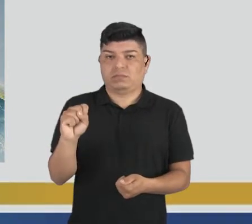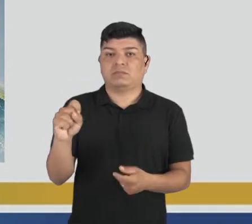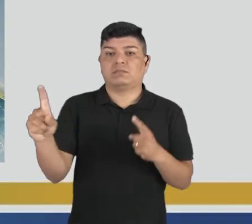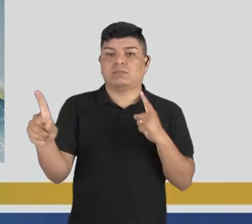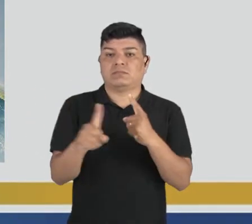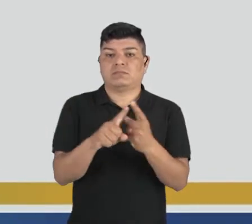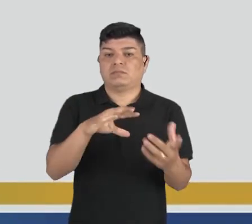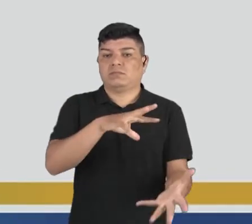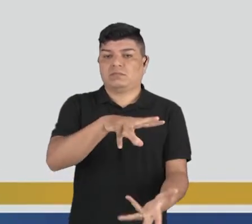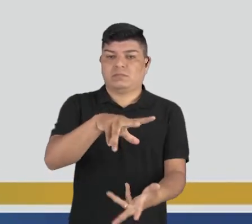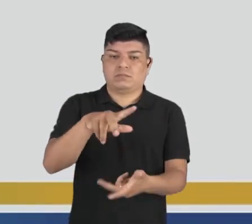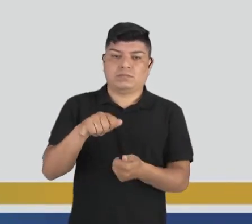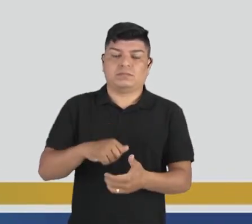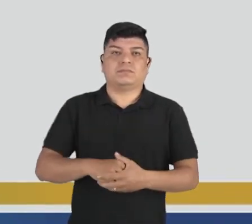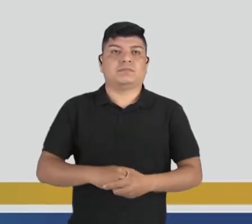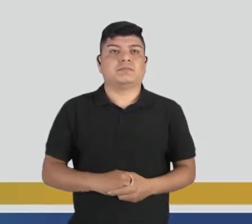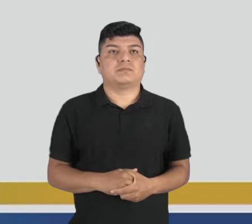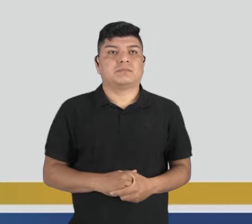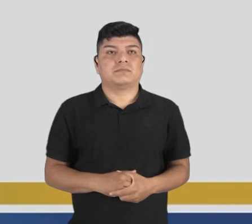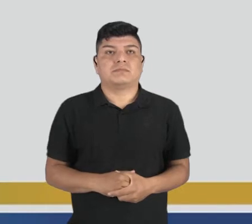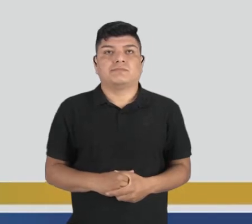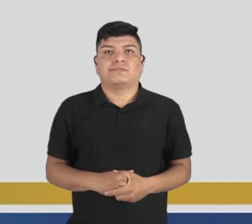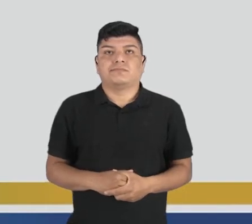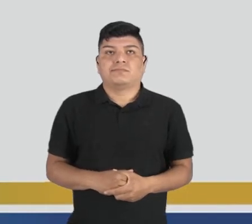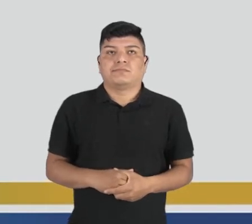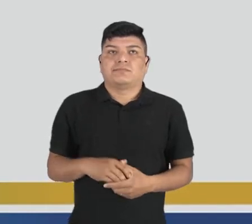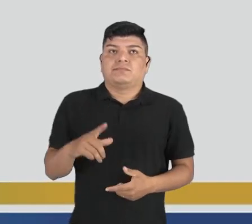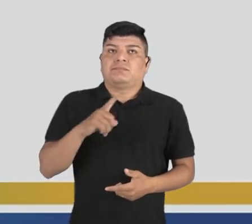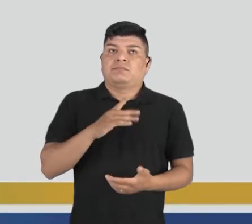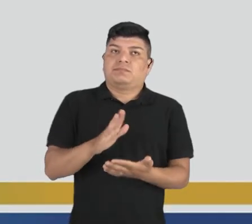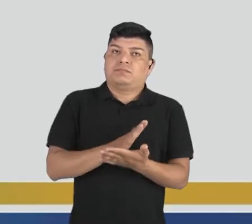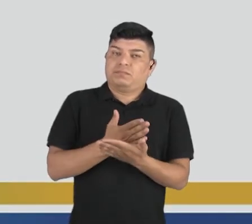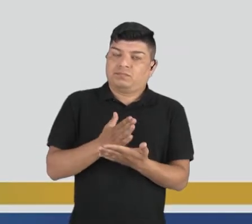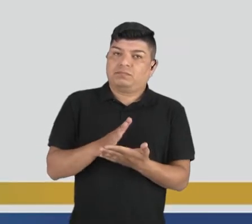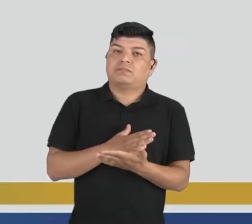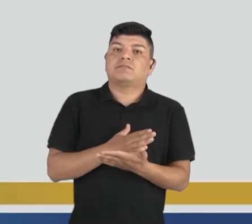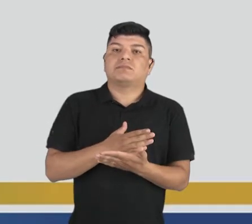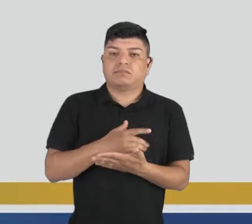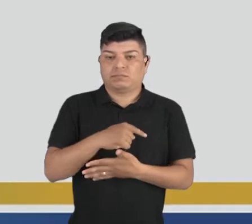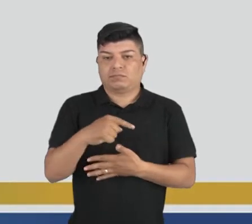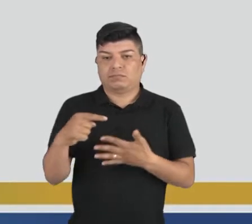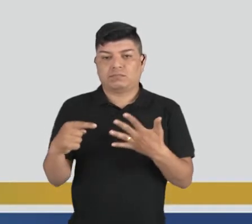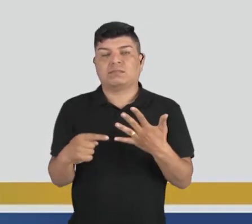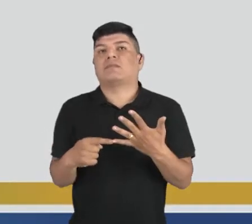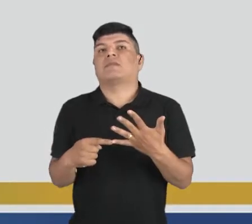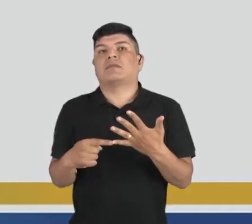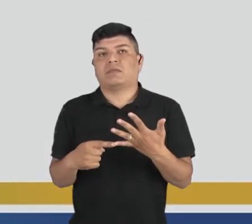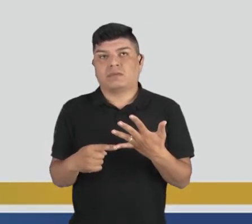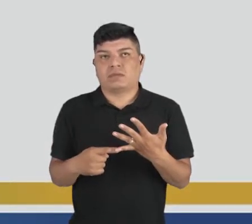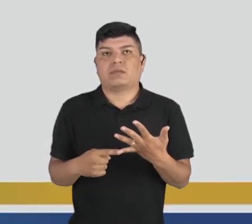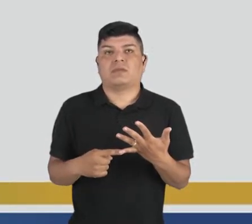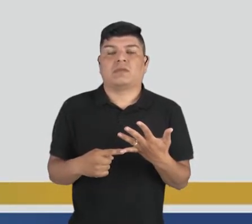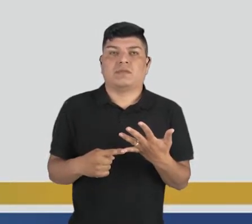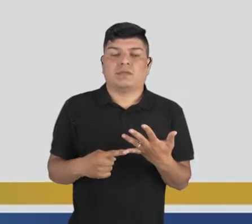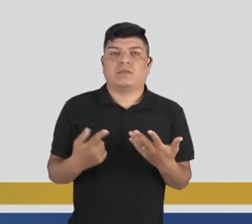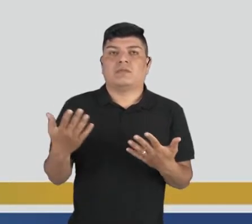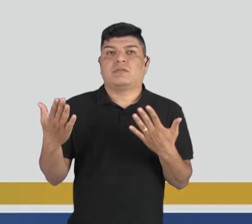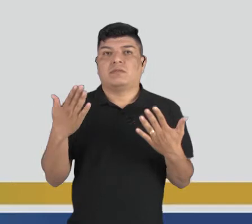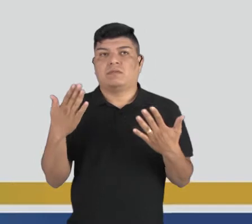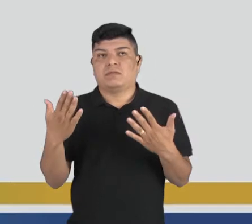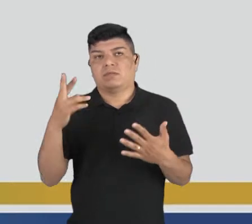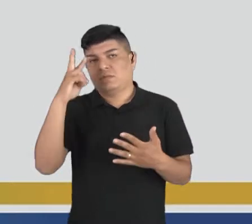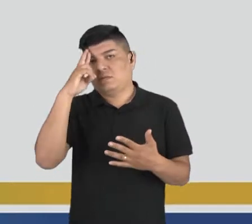alcance mundial, tá? Aí nós temos alguns fatores ali, né, algumas mídias relacionadas,